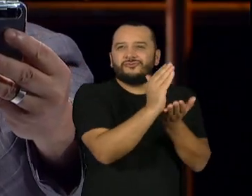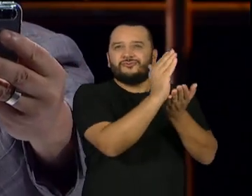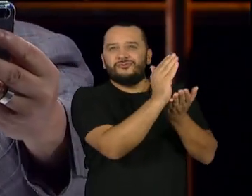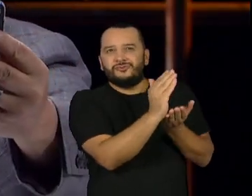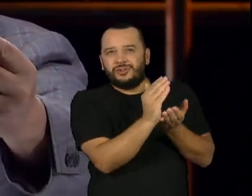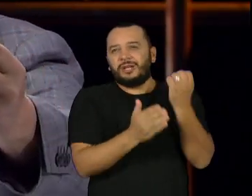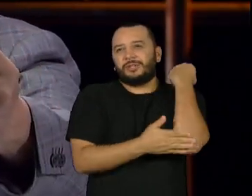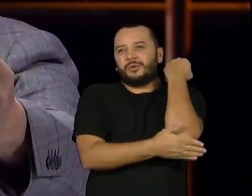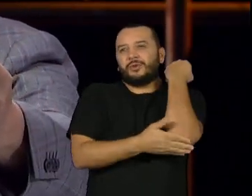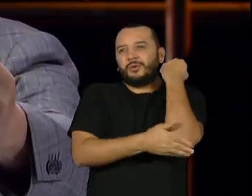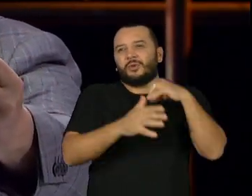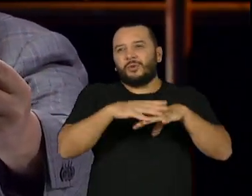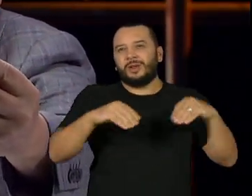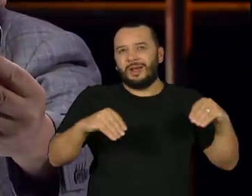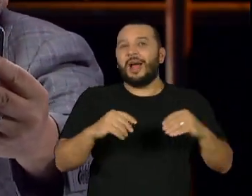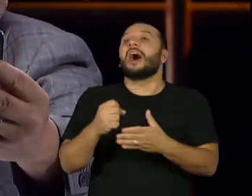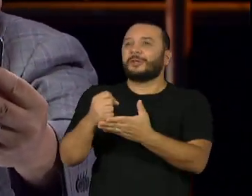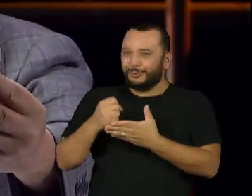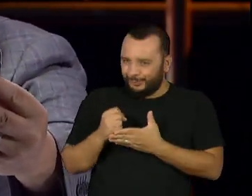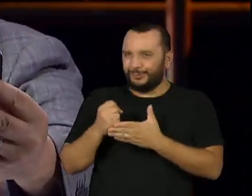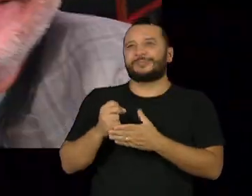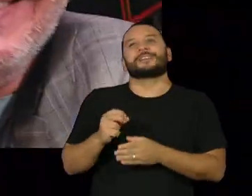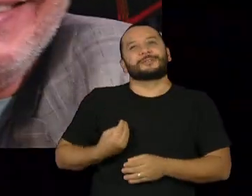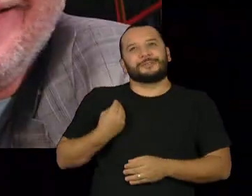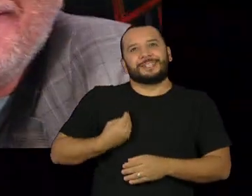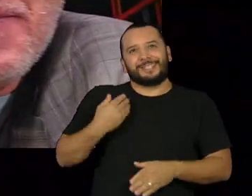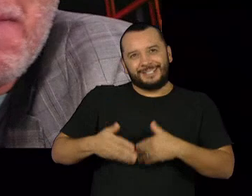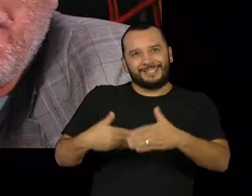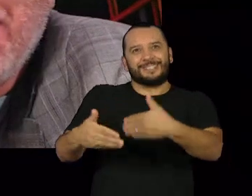Ajuda, só segue em frente.